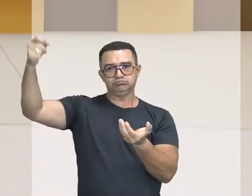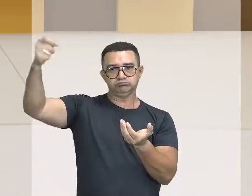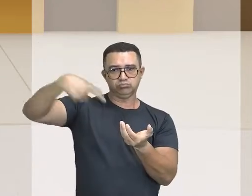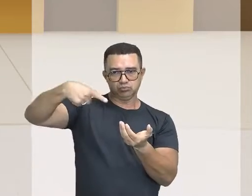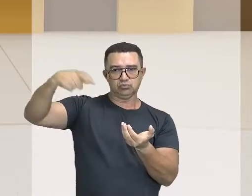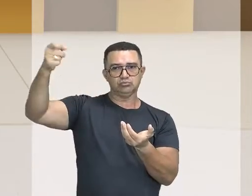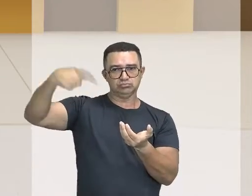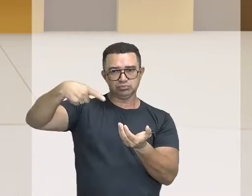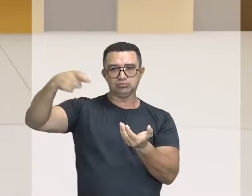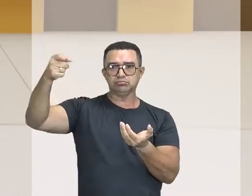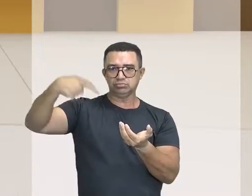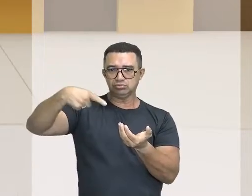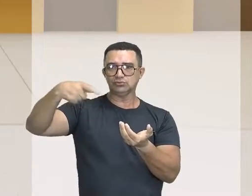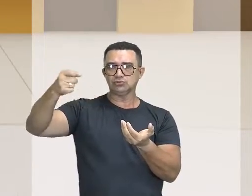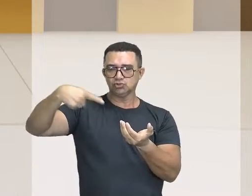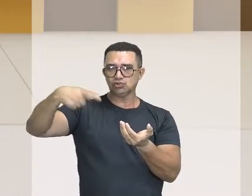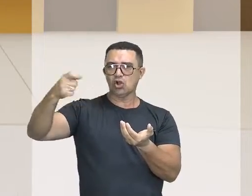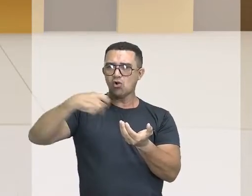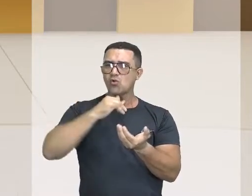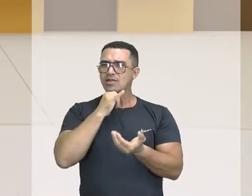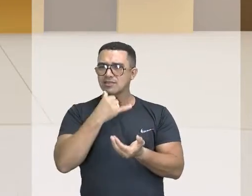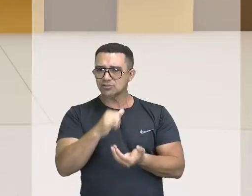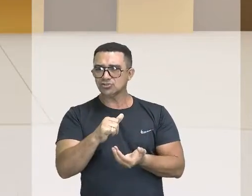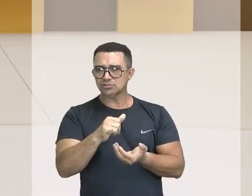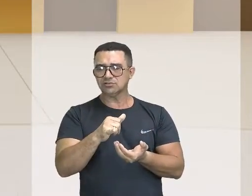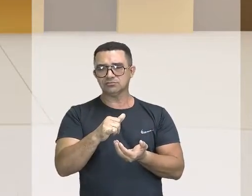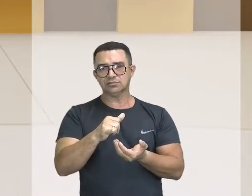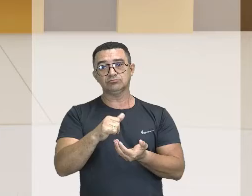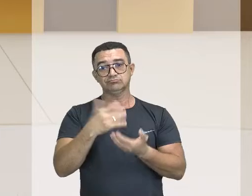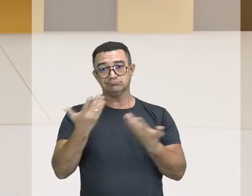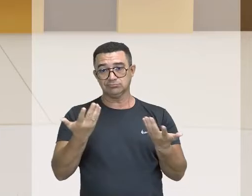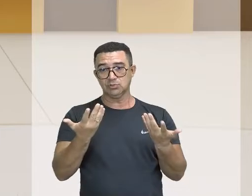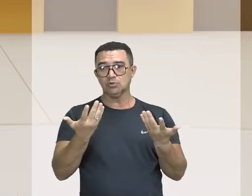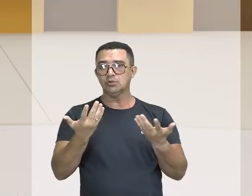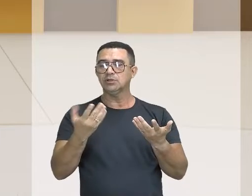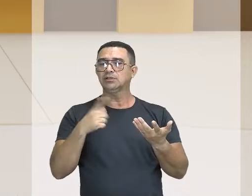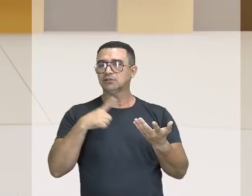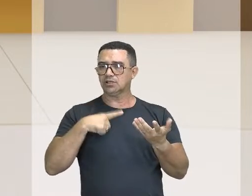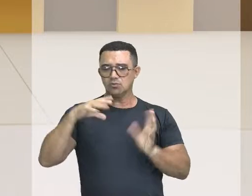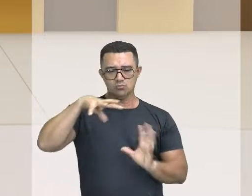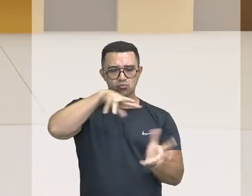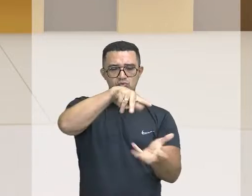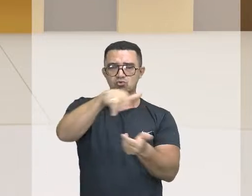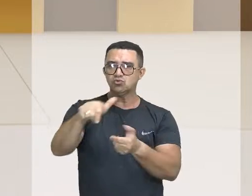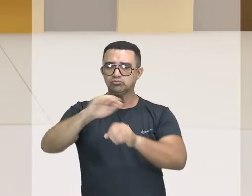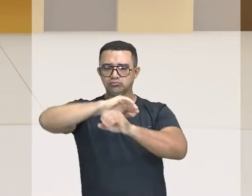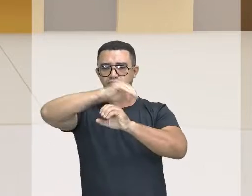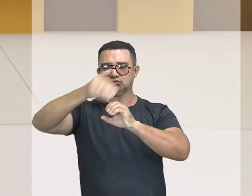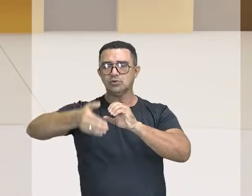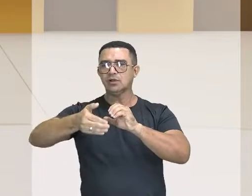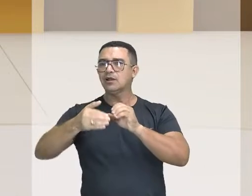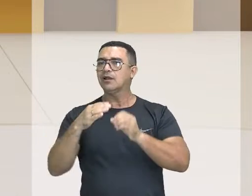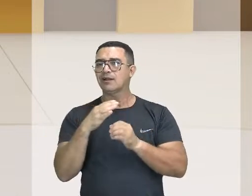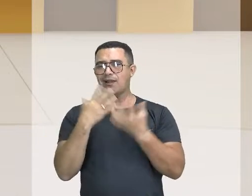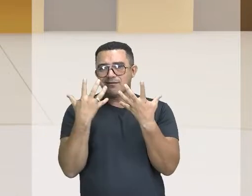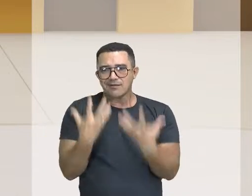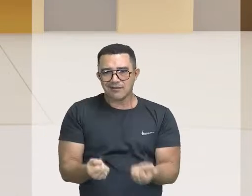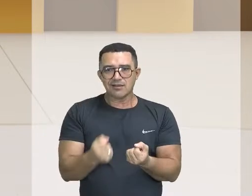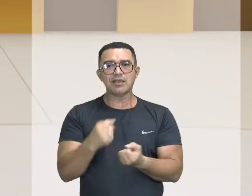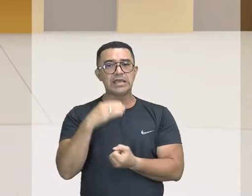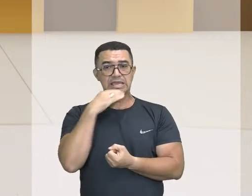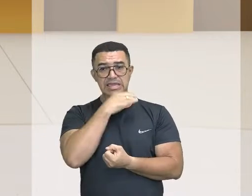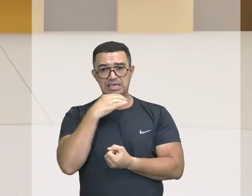e acaba refletindo pouca energia para o universo, nós temos um planeta bem mais quente, Nós temos a absorção maior